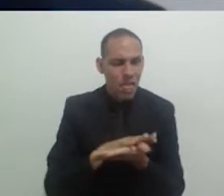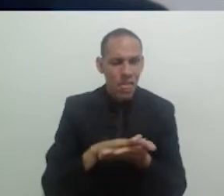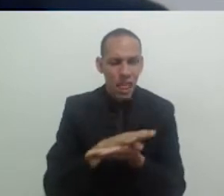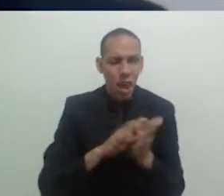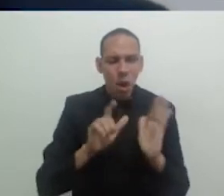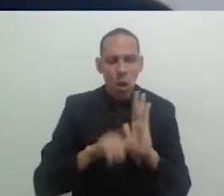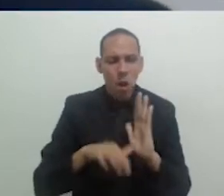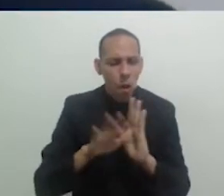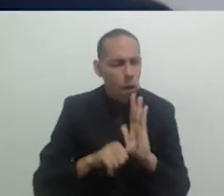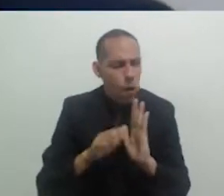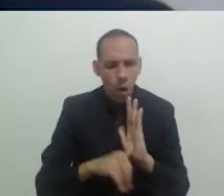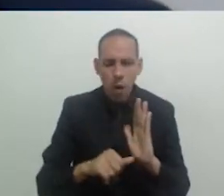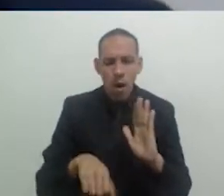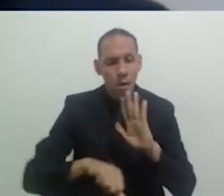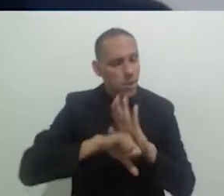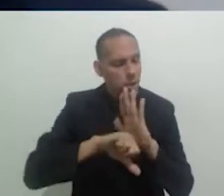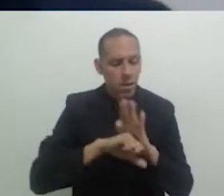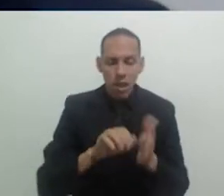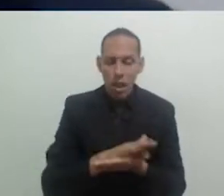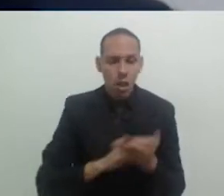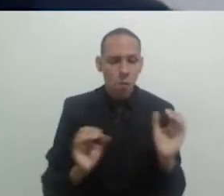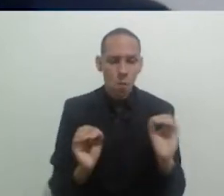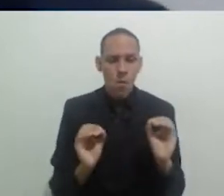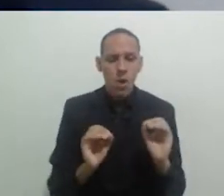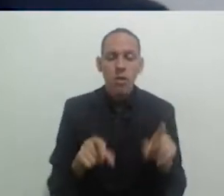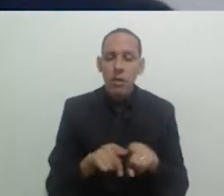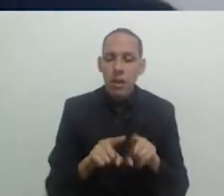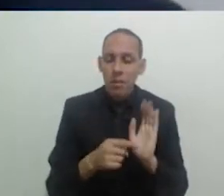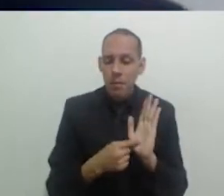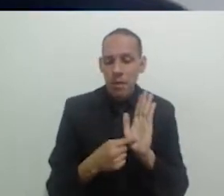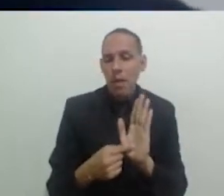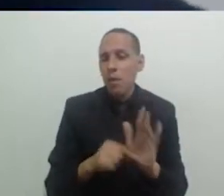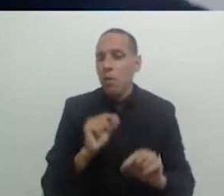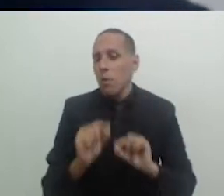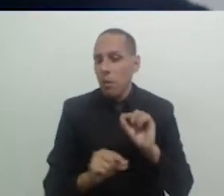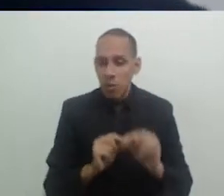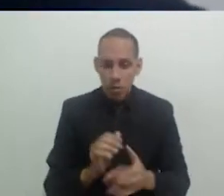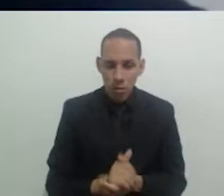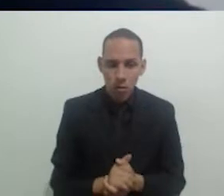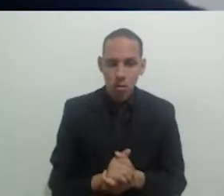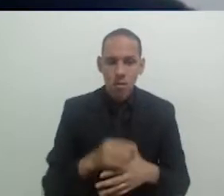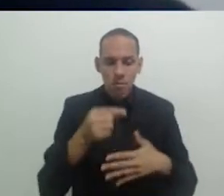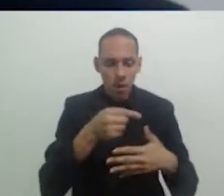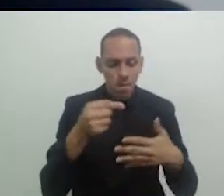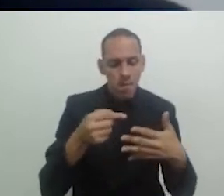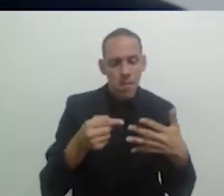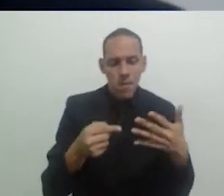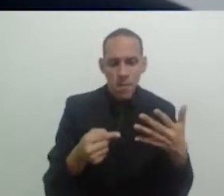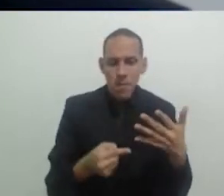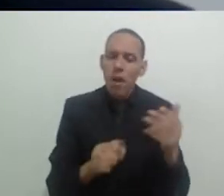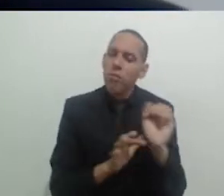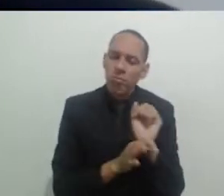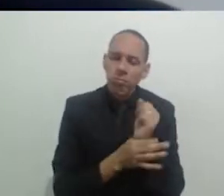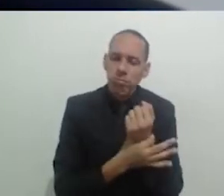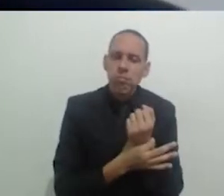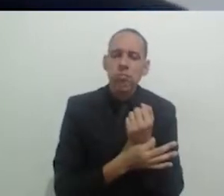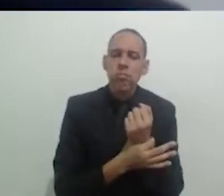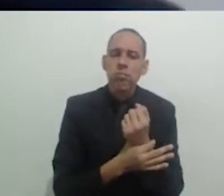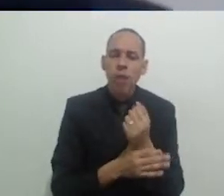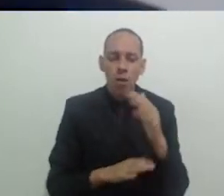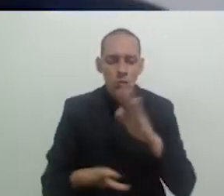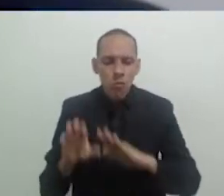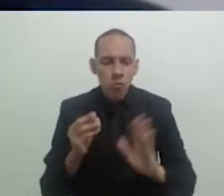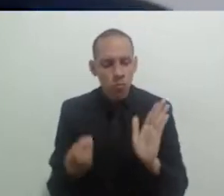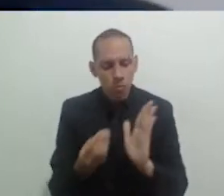ou ímproba, bem como apresentou as devidas cautelas e garantias que, diga-se de passagem, encontram-se dentro